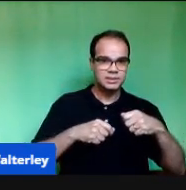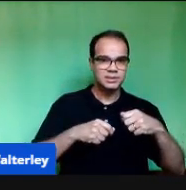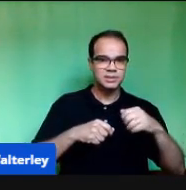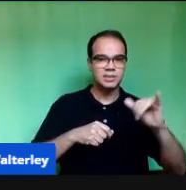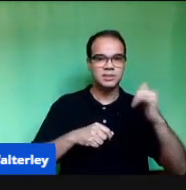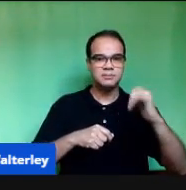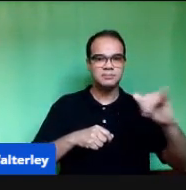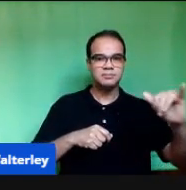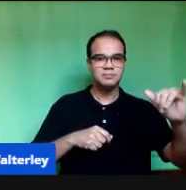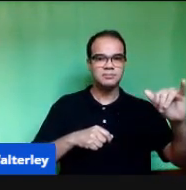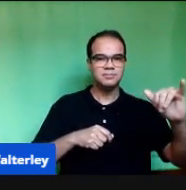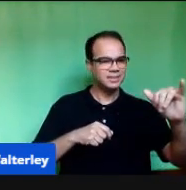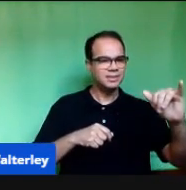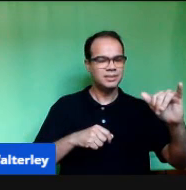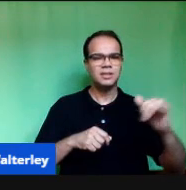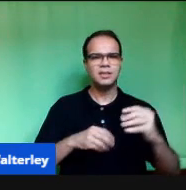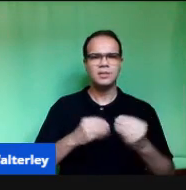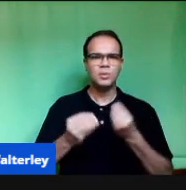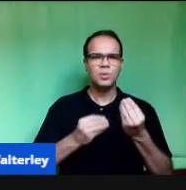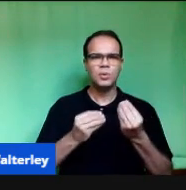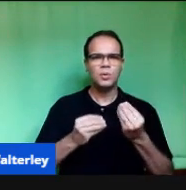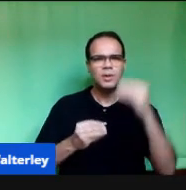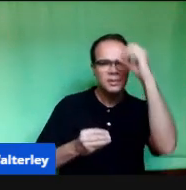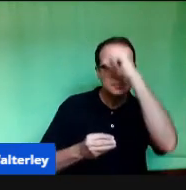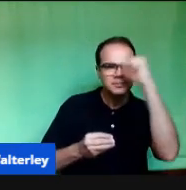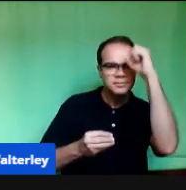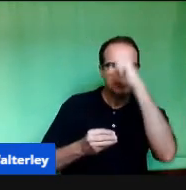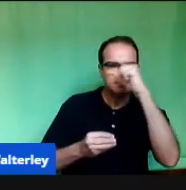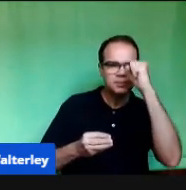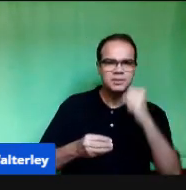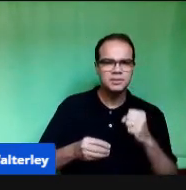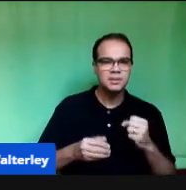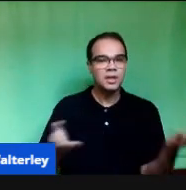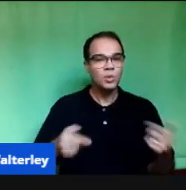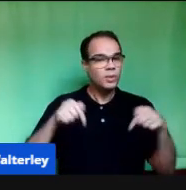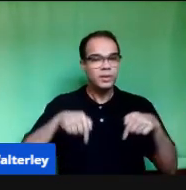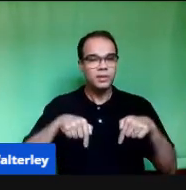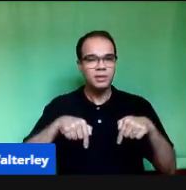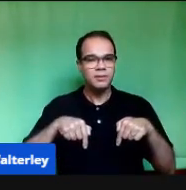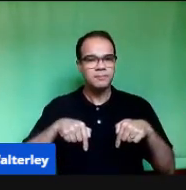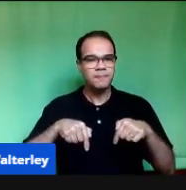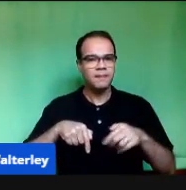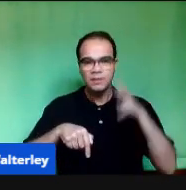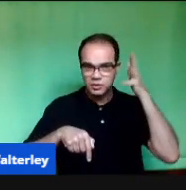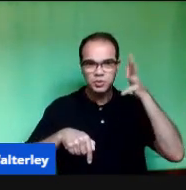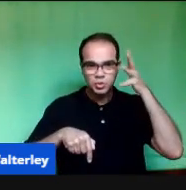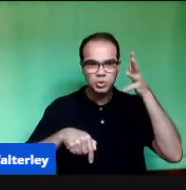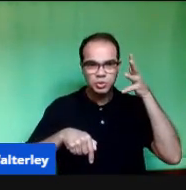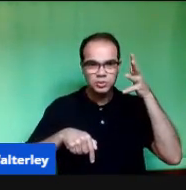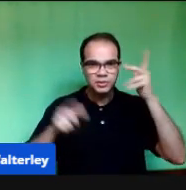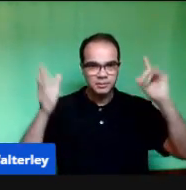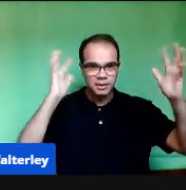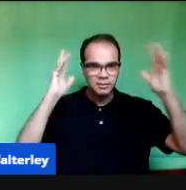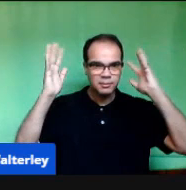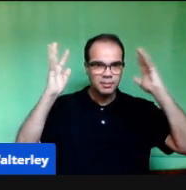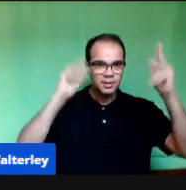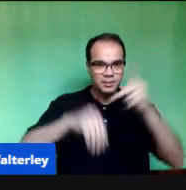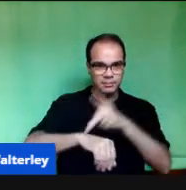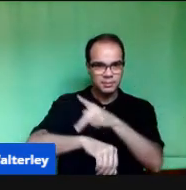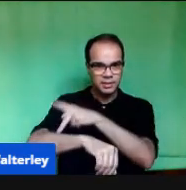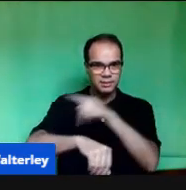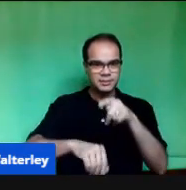pedagógicas, reflexões pedagógicas, como que a gente está fazendo aqui agora, nos ajudam nisso.